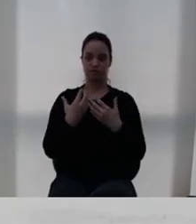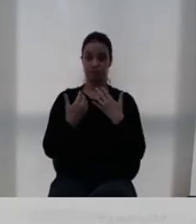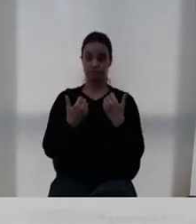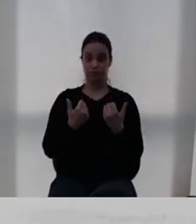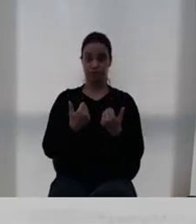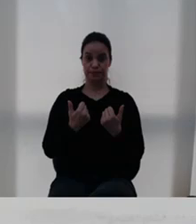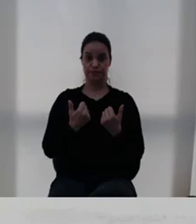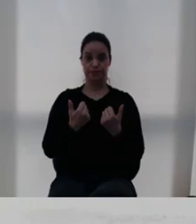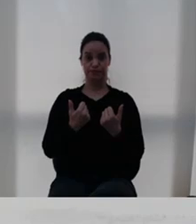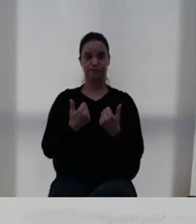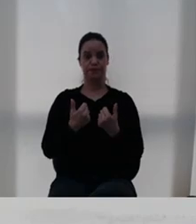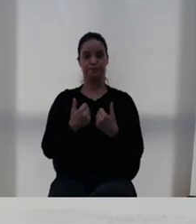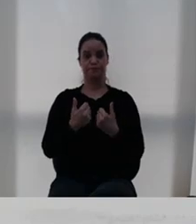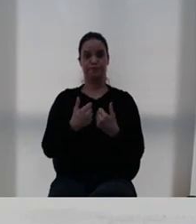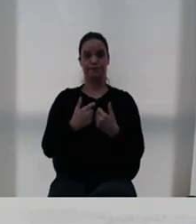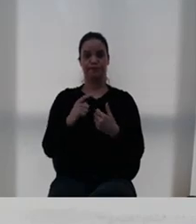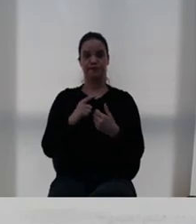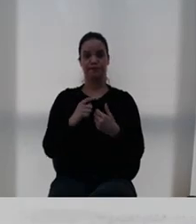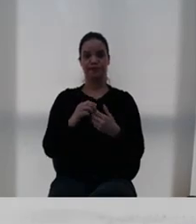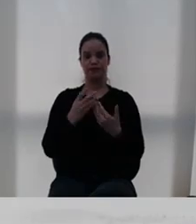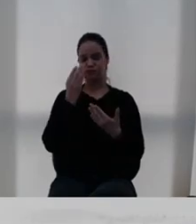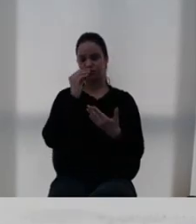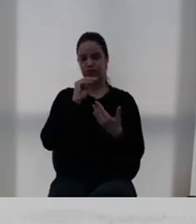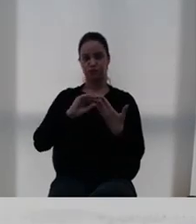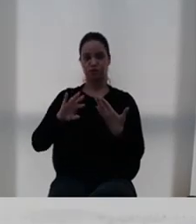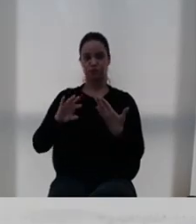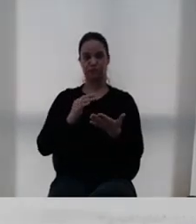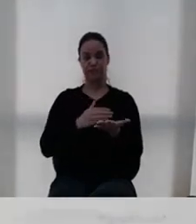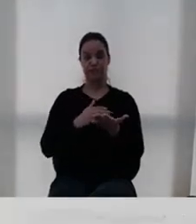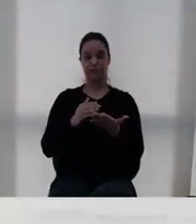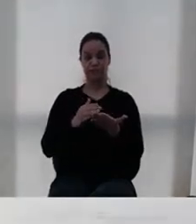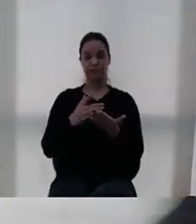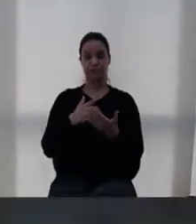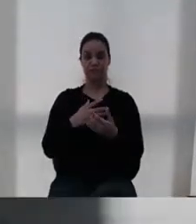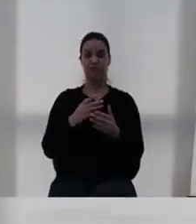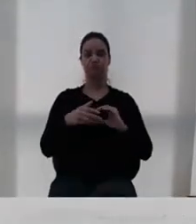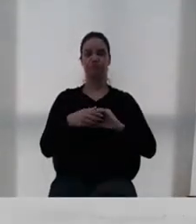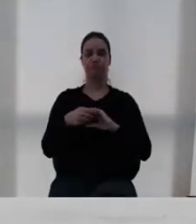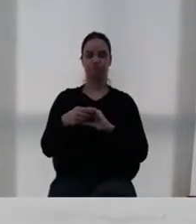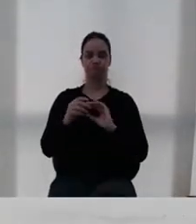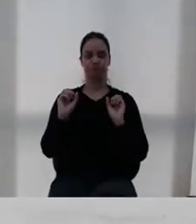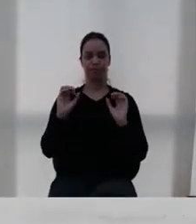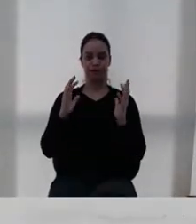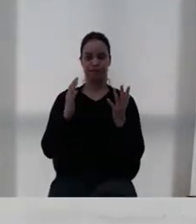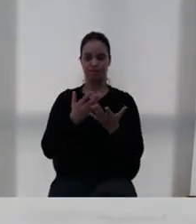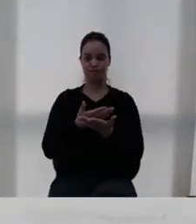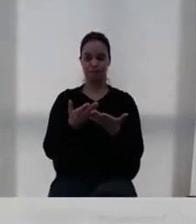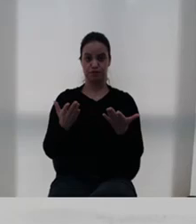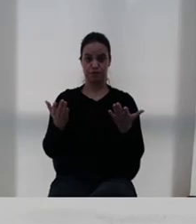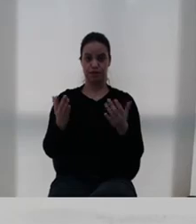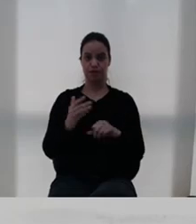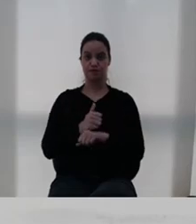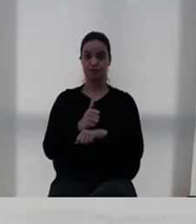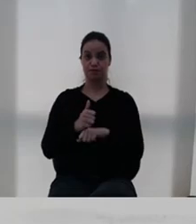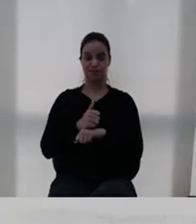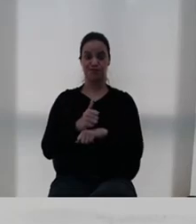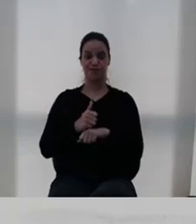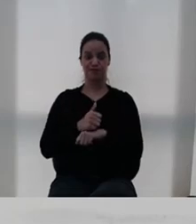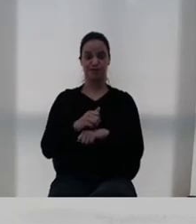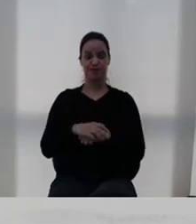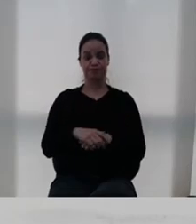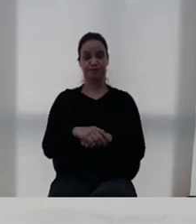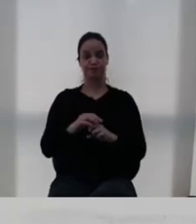que certamente não excluem as excelentes iniciativas. Saúdo aqui Vossa Excelência por essa atuação e